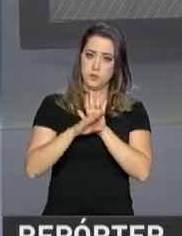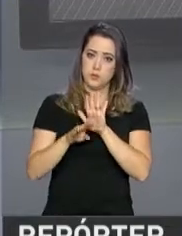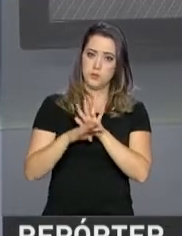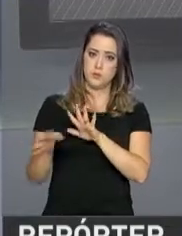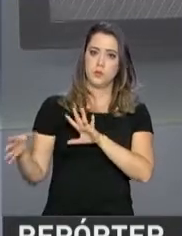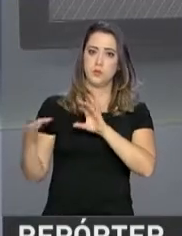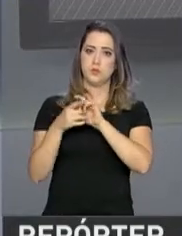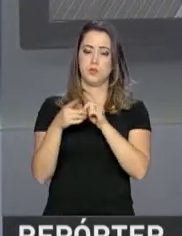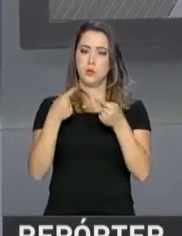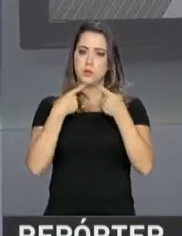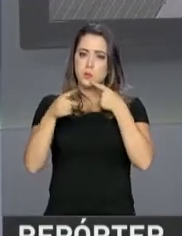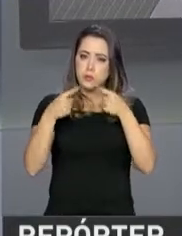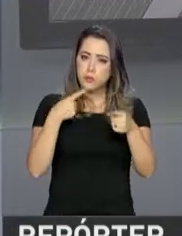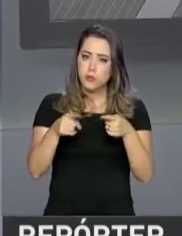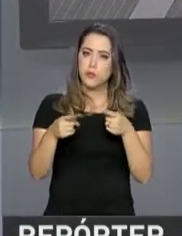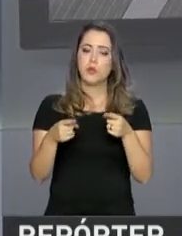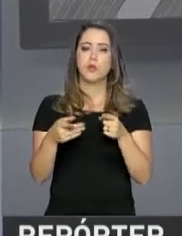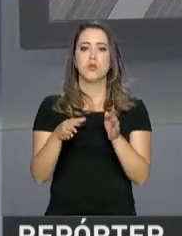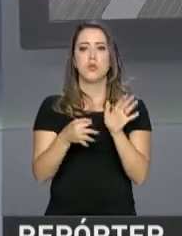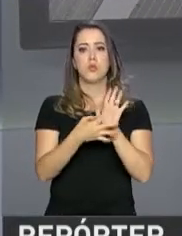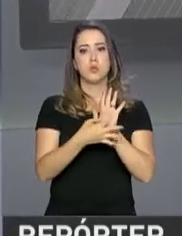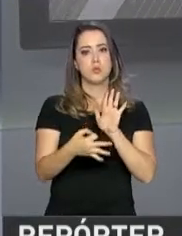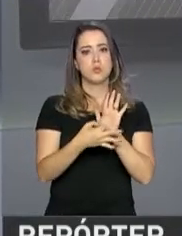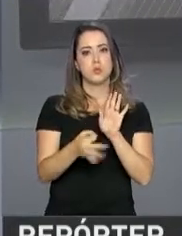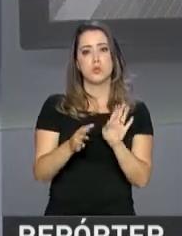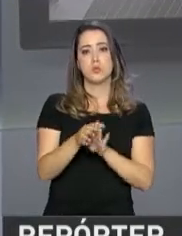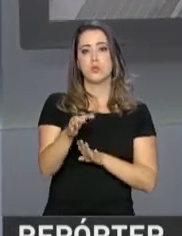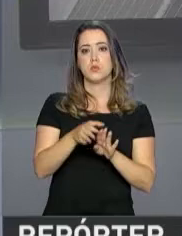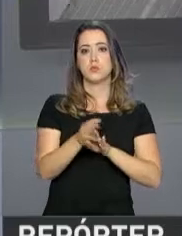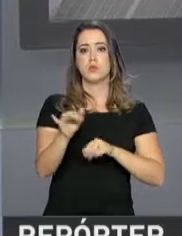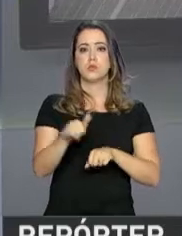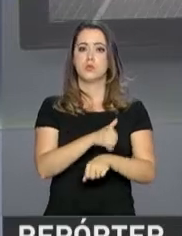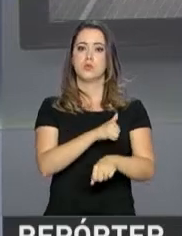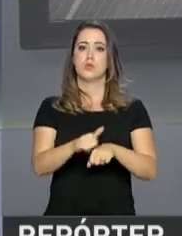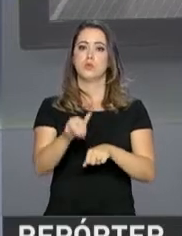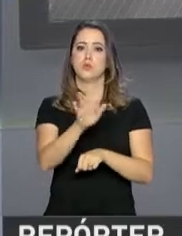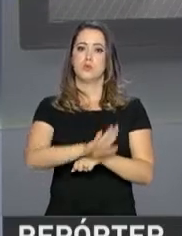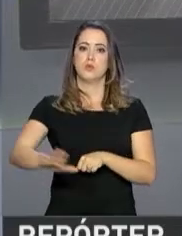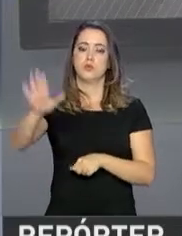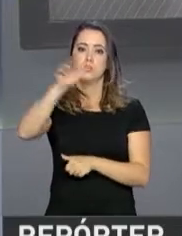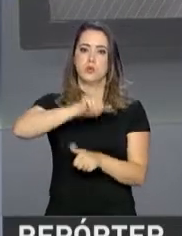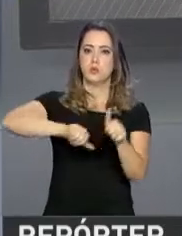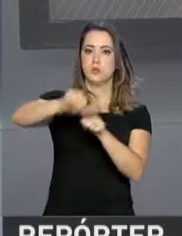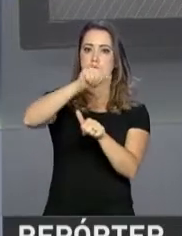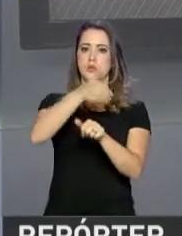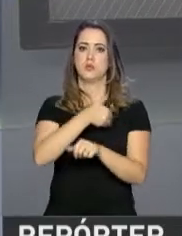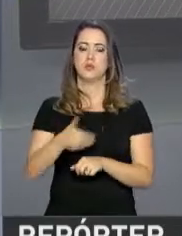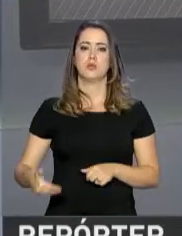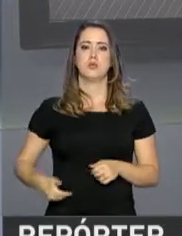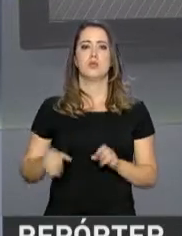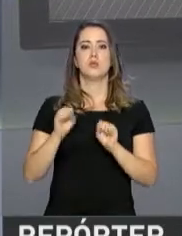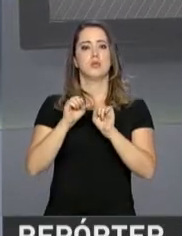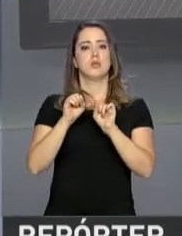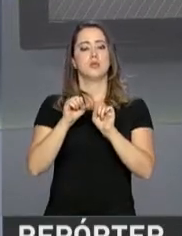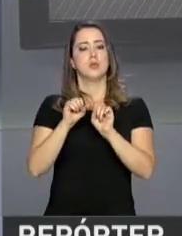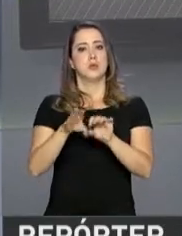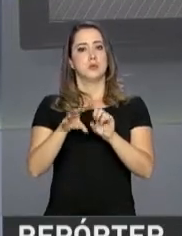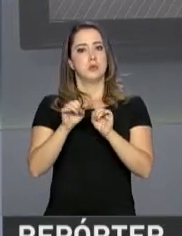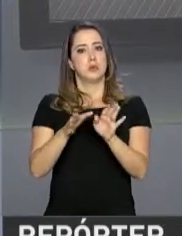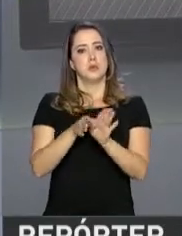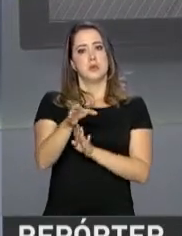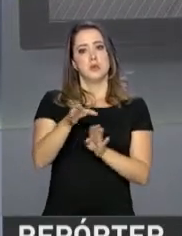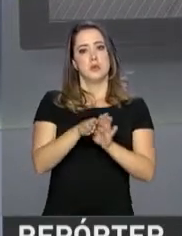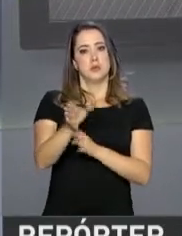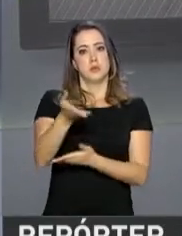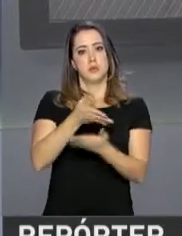incorporar críticas e sugestões e assim a estratégia nacional vai ser usada na transição de governo para orientar a articular